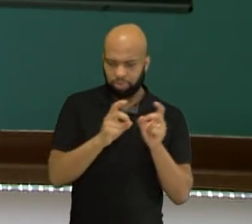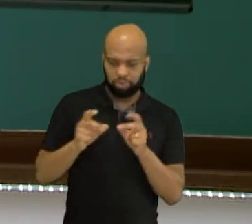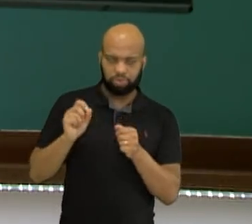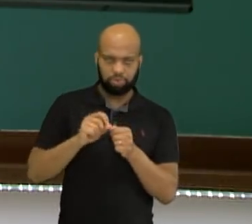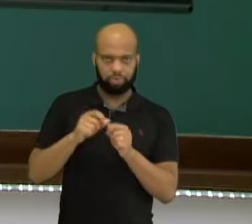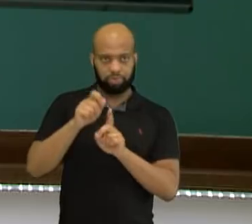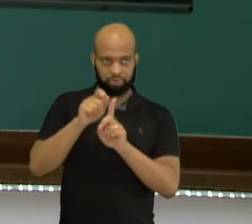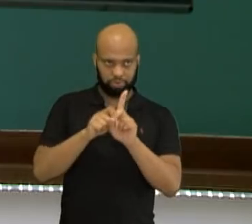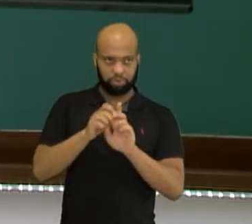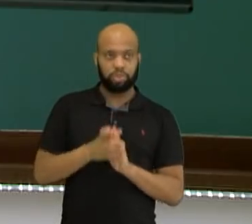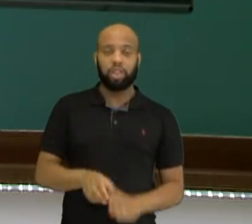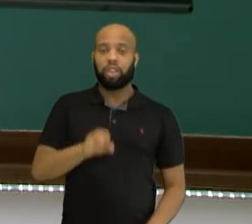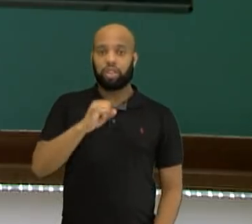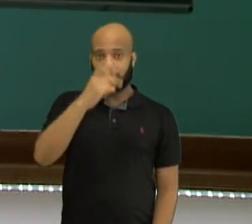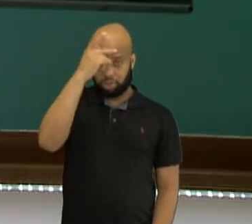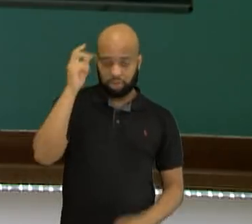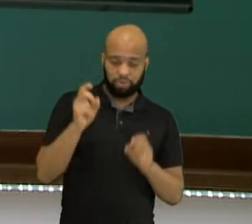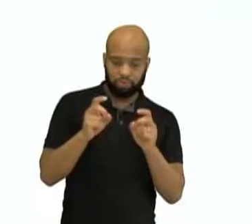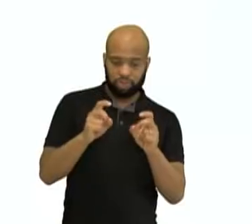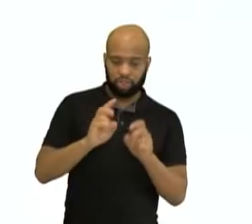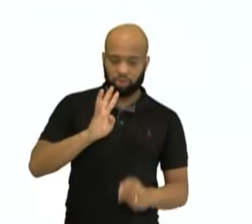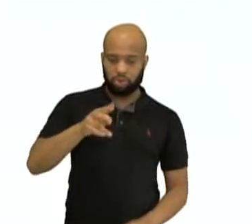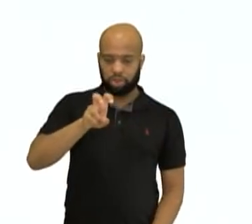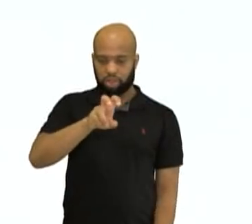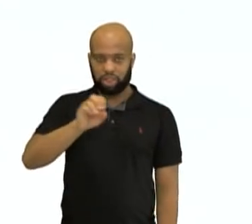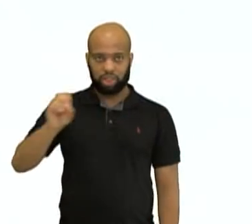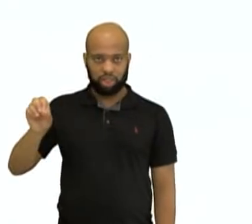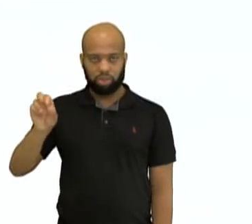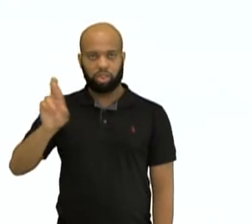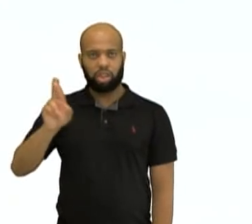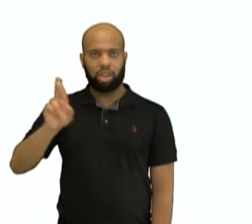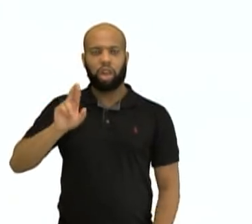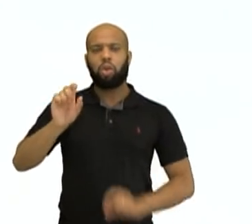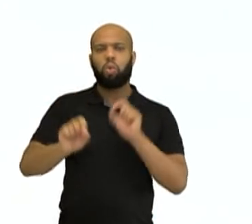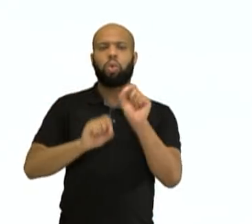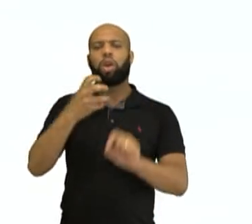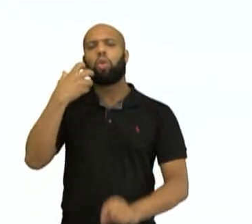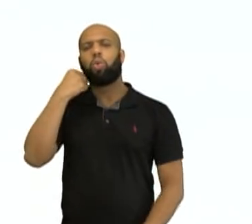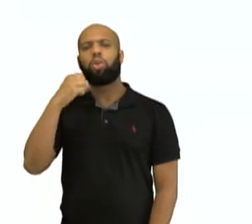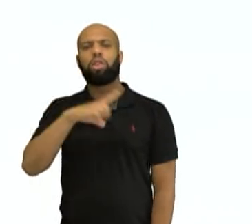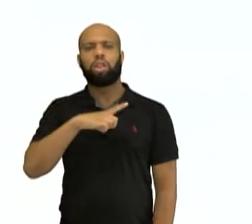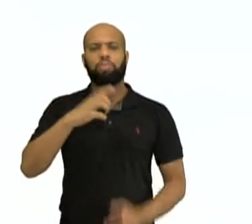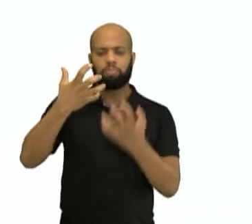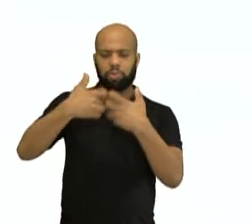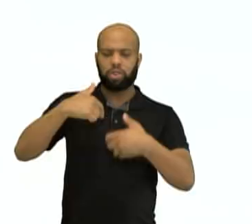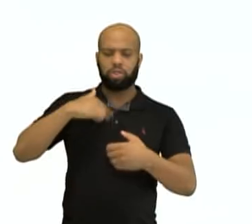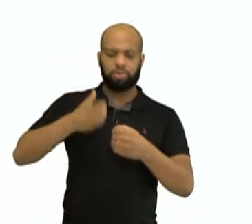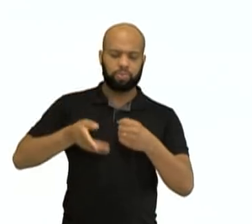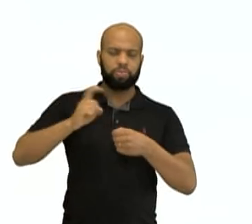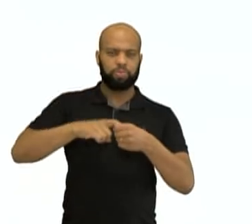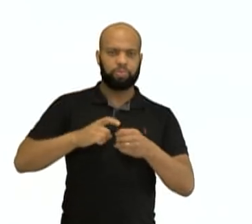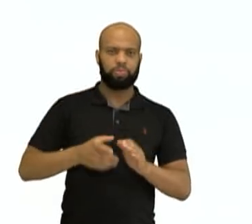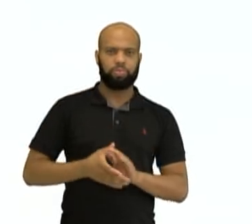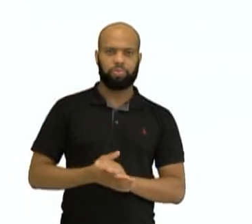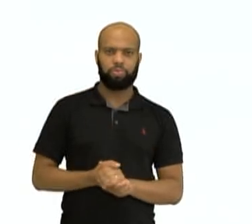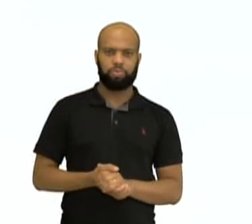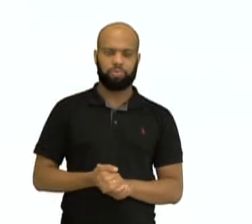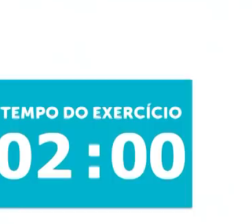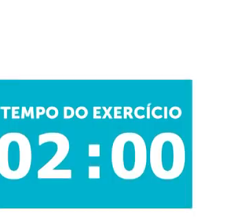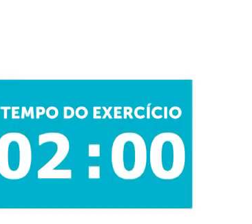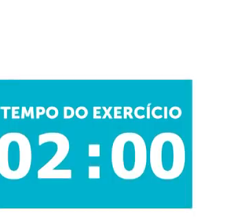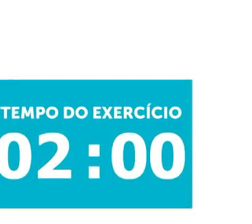fazer. Se essa vendedora vender R$ 4.500 em um mês, qual é a sua comissão? Pense um pouquinho e a gente já volta com a resposta.